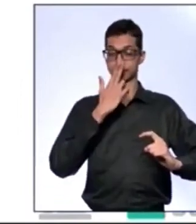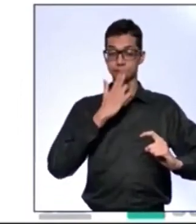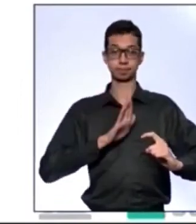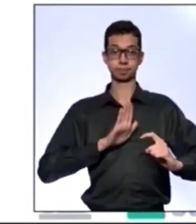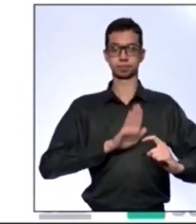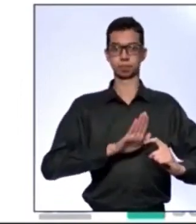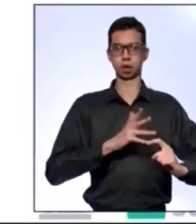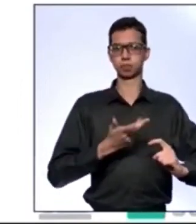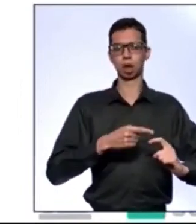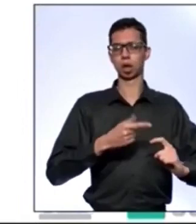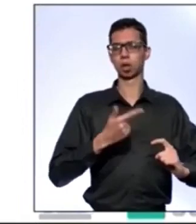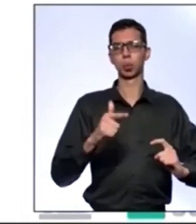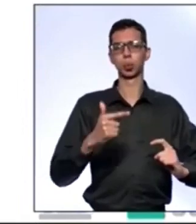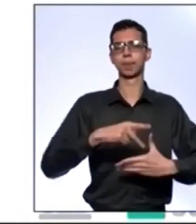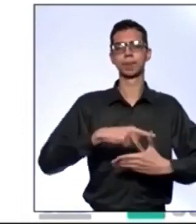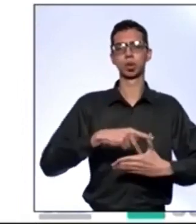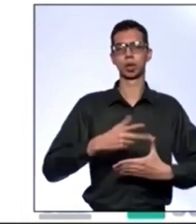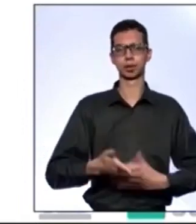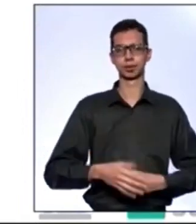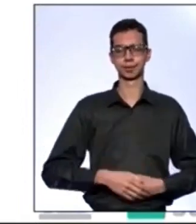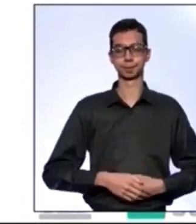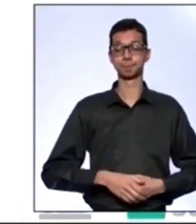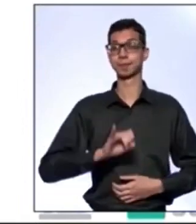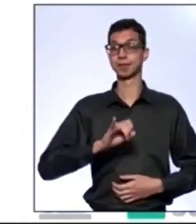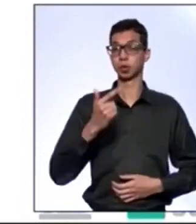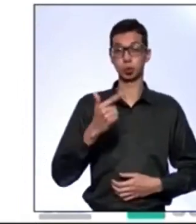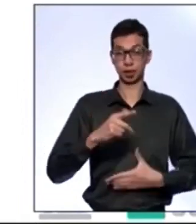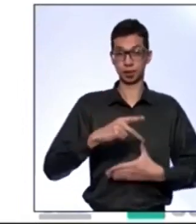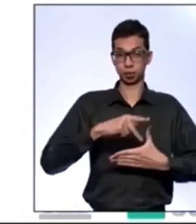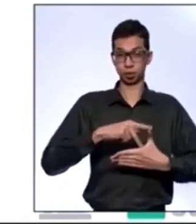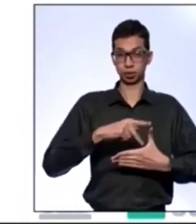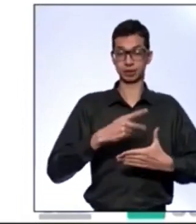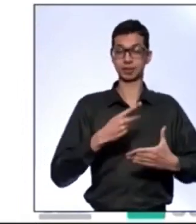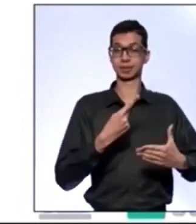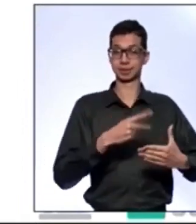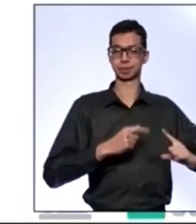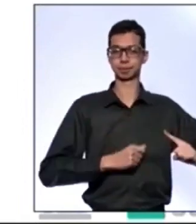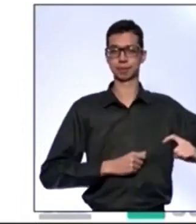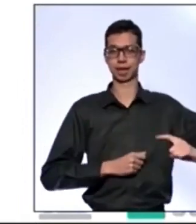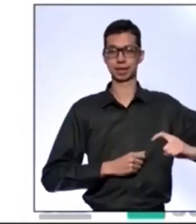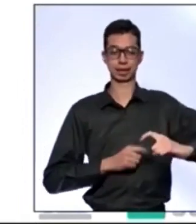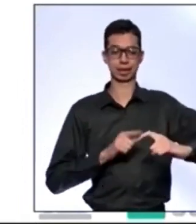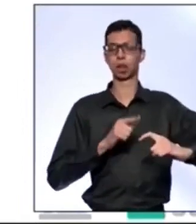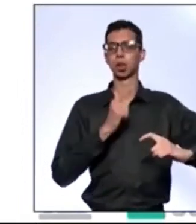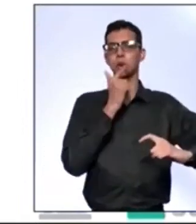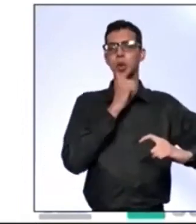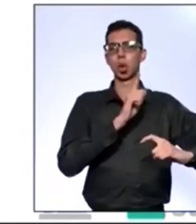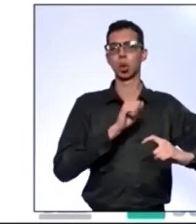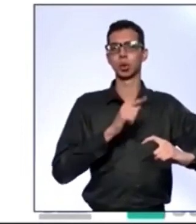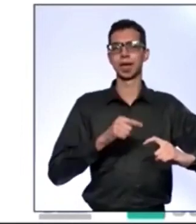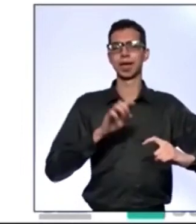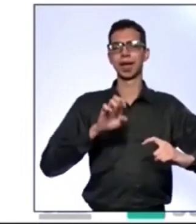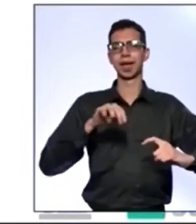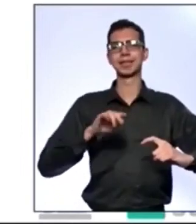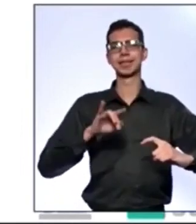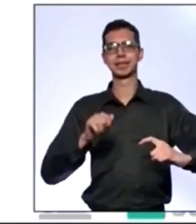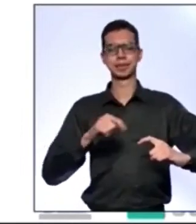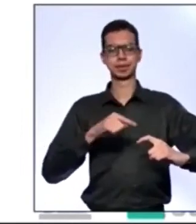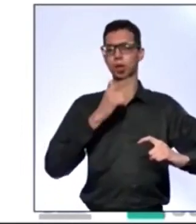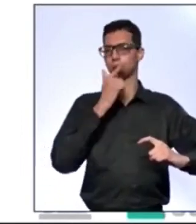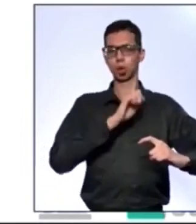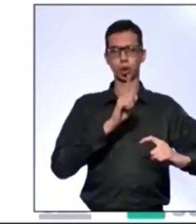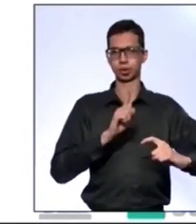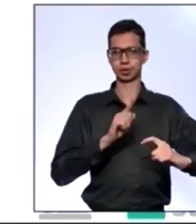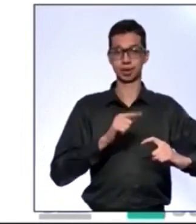bactérias não vão produzir proteínas. Se essas bactérias não produzem proteínas, elas não produzem enzimas, elas não conseguem